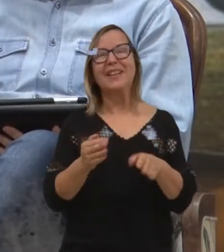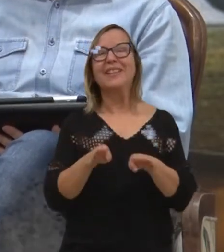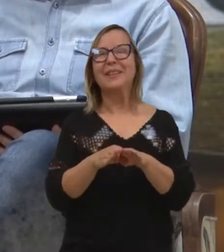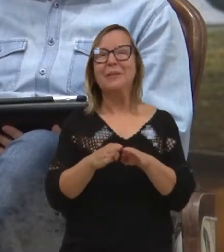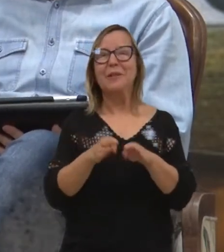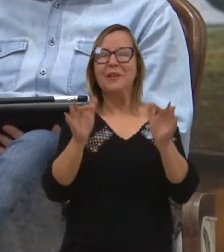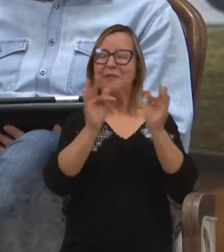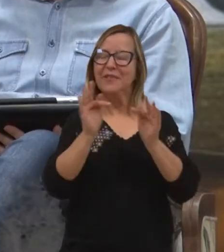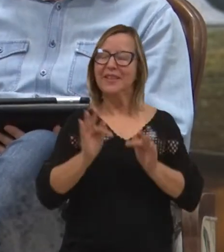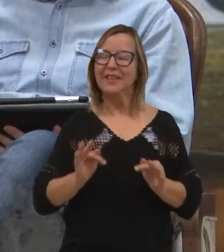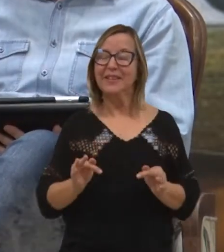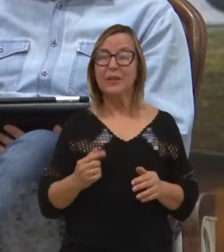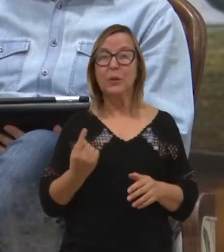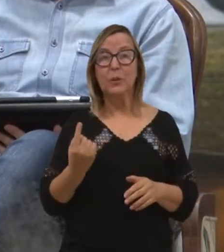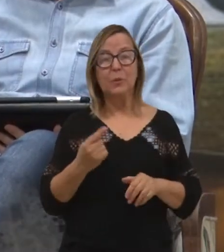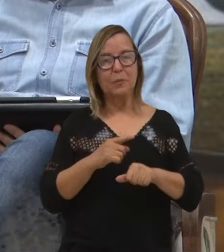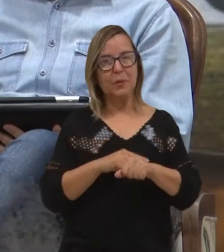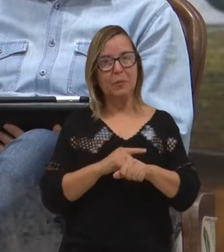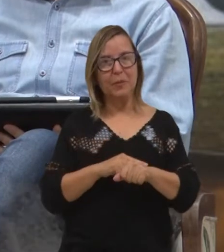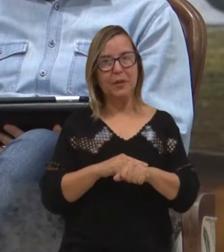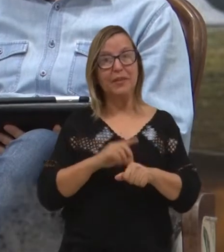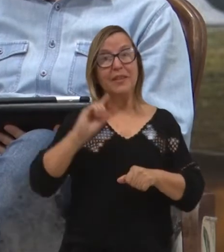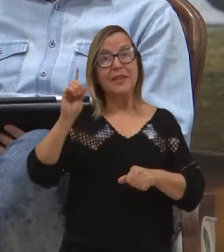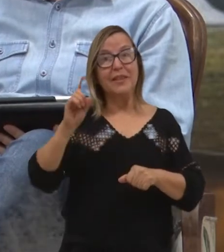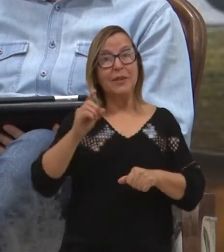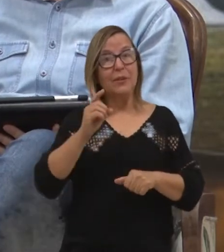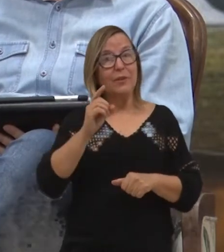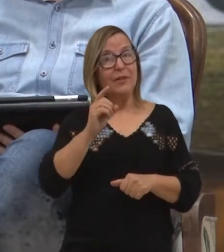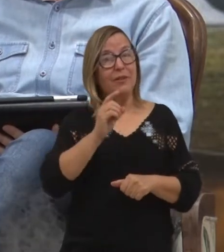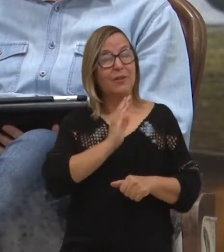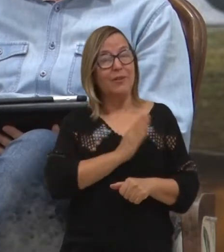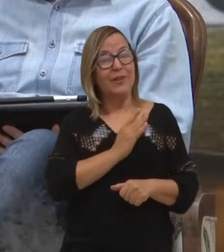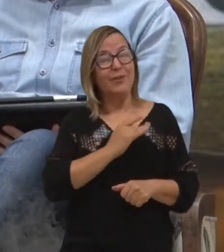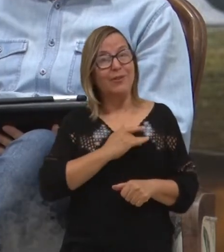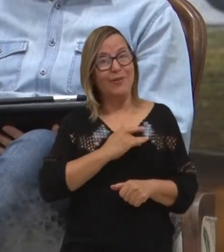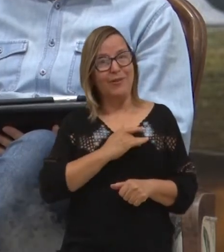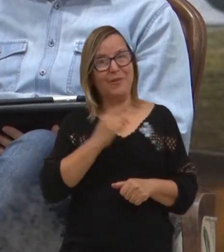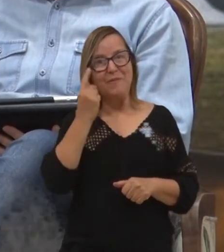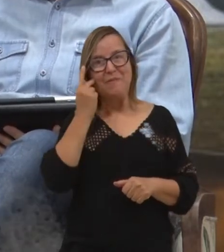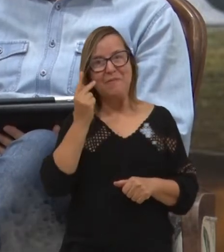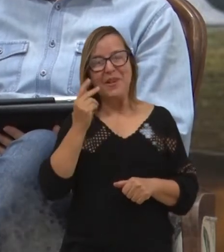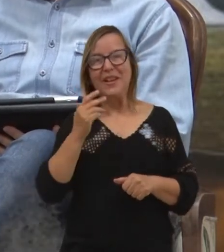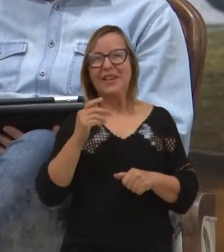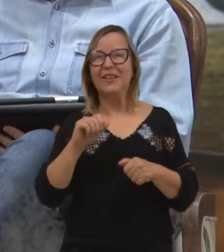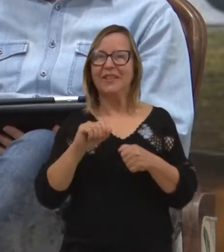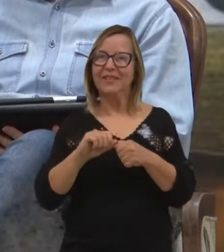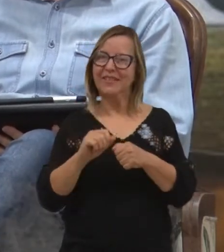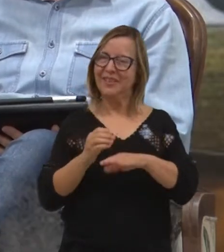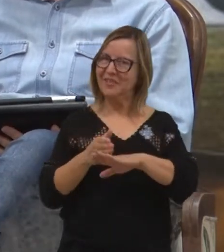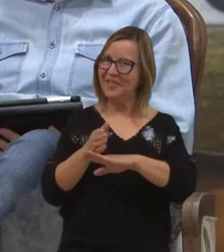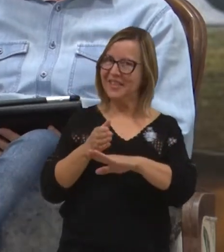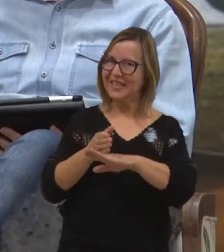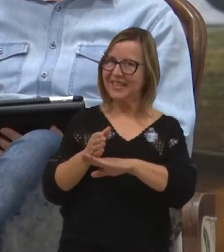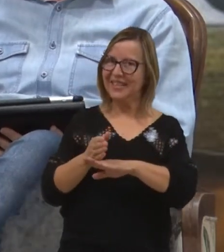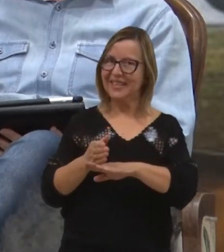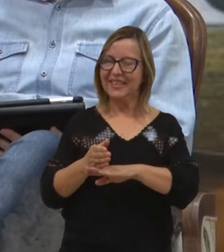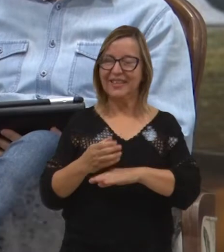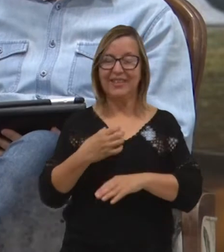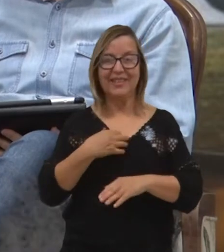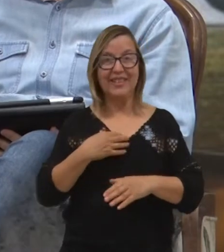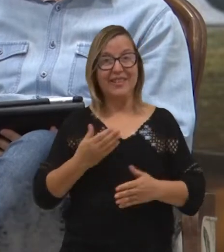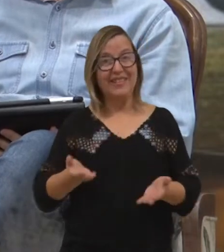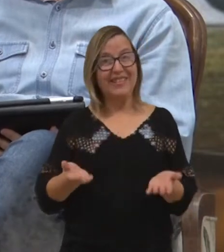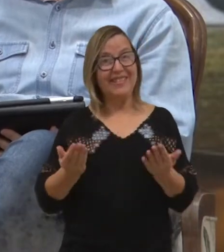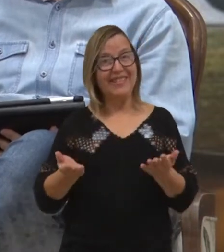foi um momento que Deus levou a gente a fazer isso de uma forma leve, saudável e muito gostoso. E